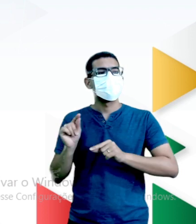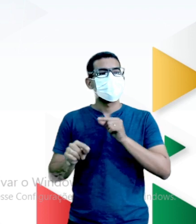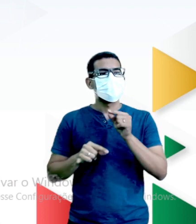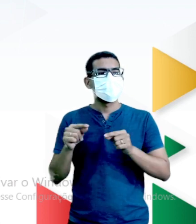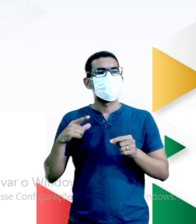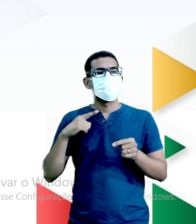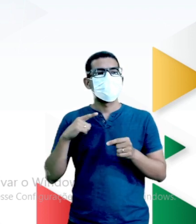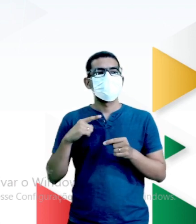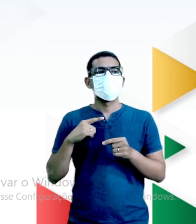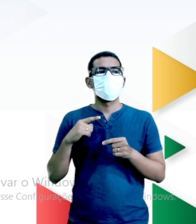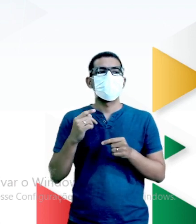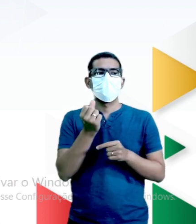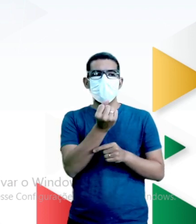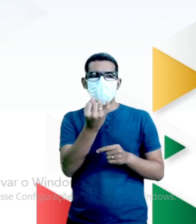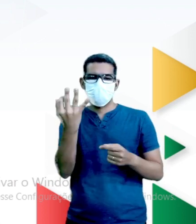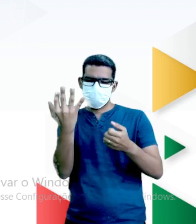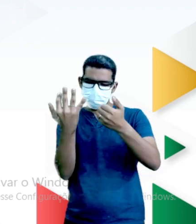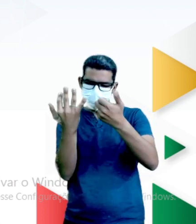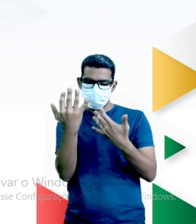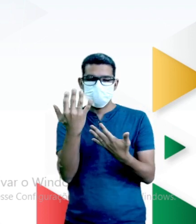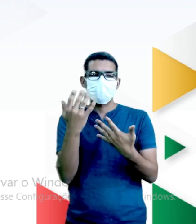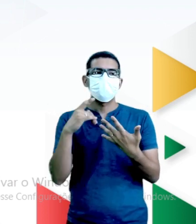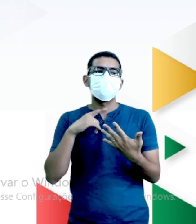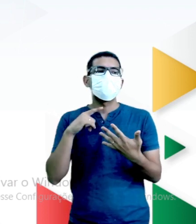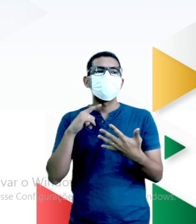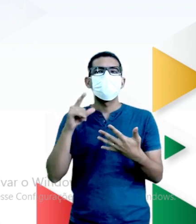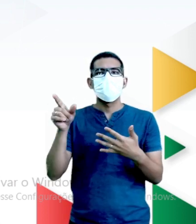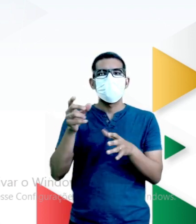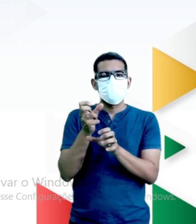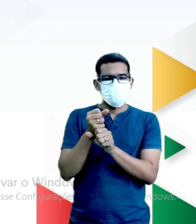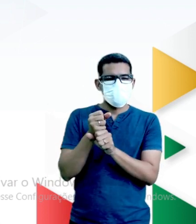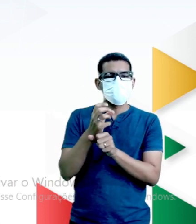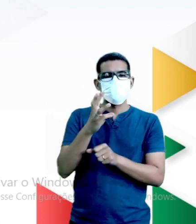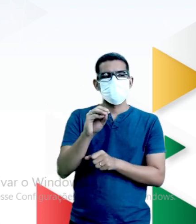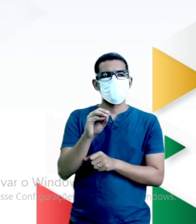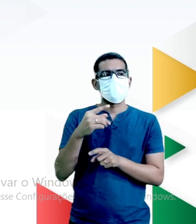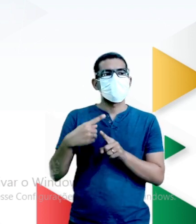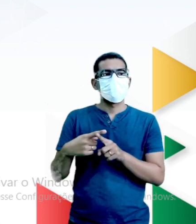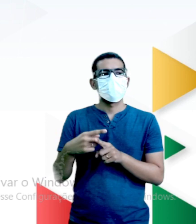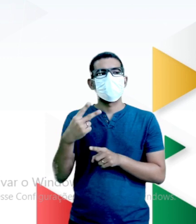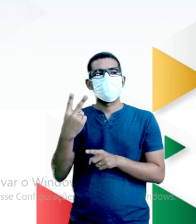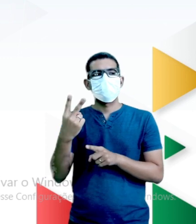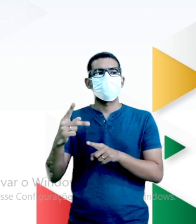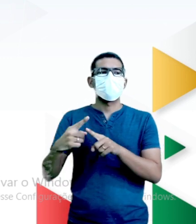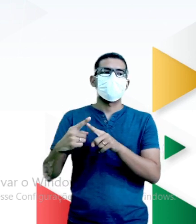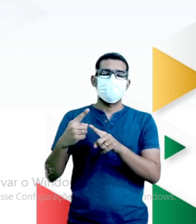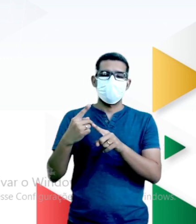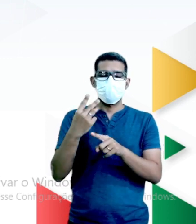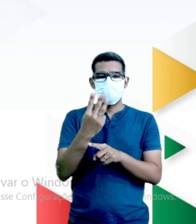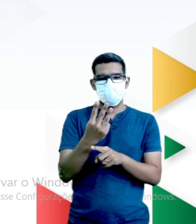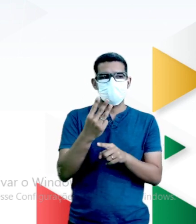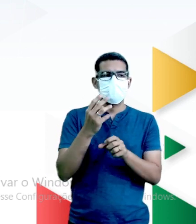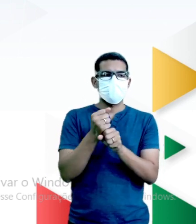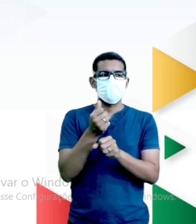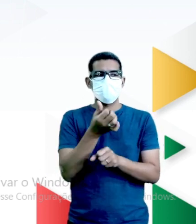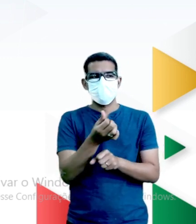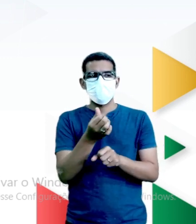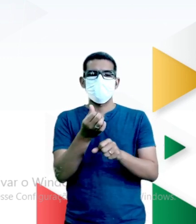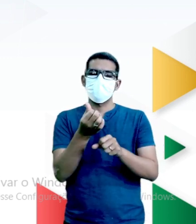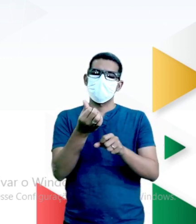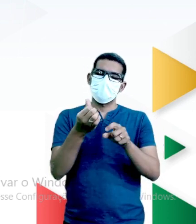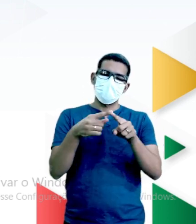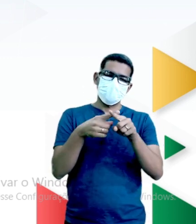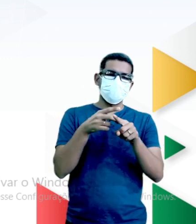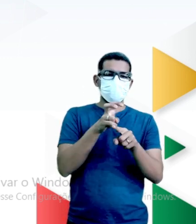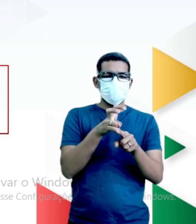a fatoração completa. Quando a gente faz o produto, vai dar 30, porque 2 vezes 3 vai dar 6, 6 vezes